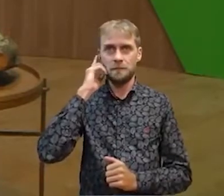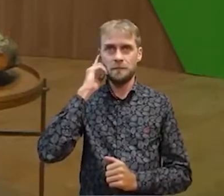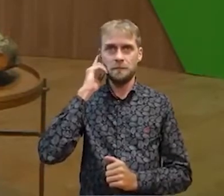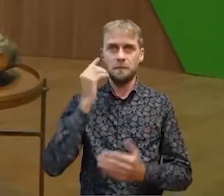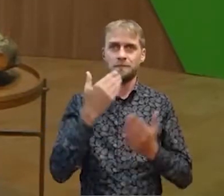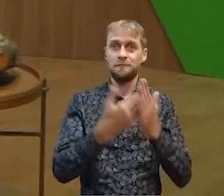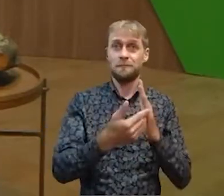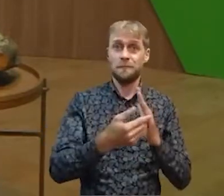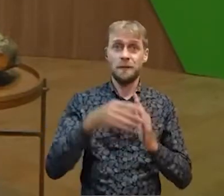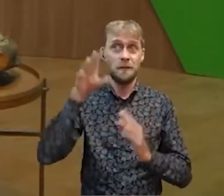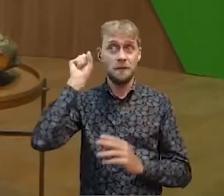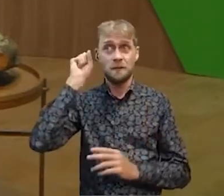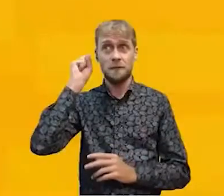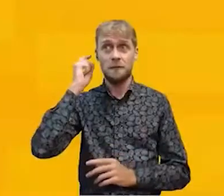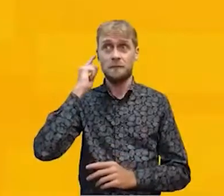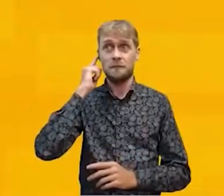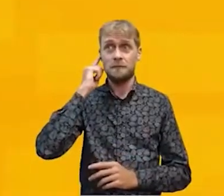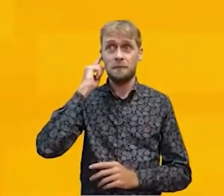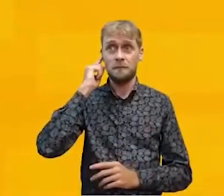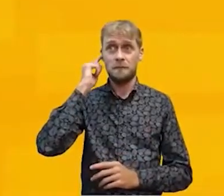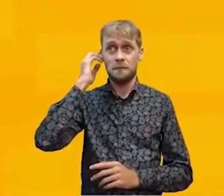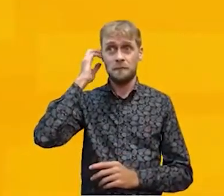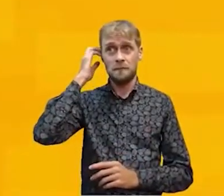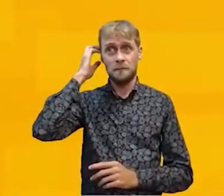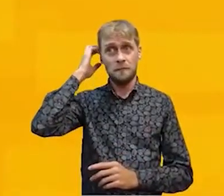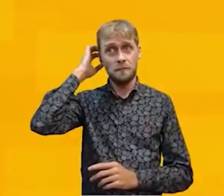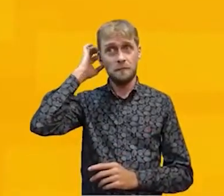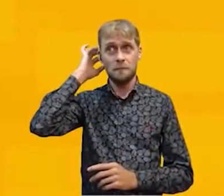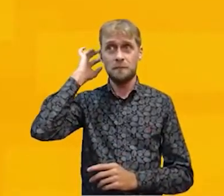Perdemos o som do Lucas. Perdemos o som.